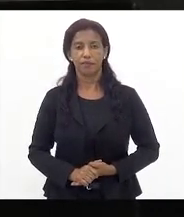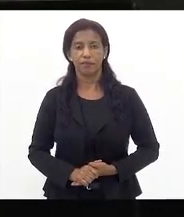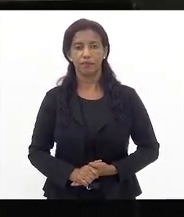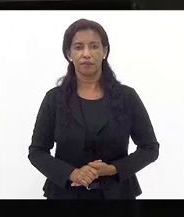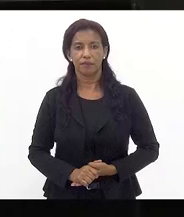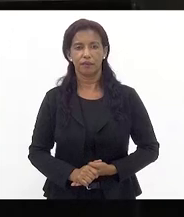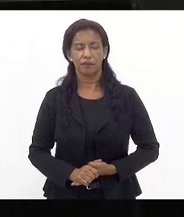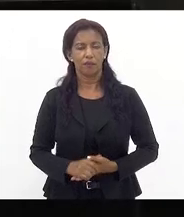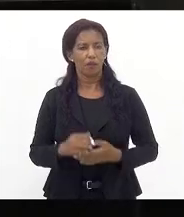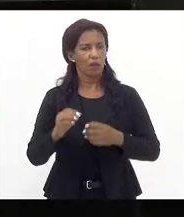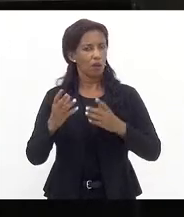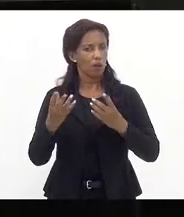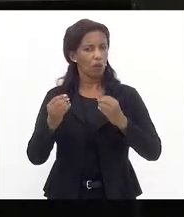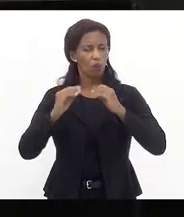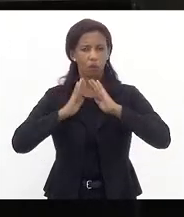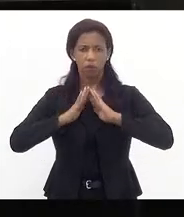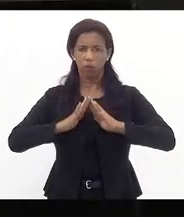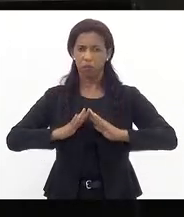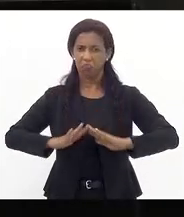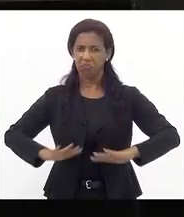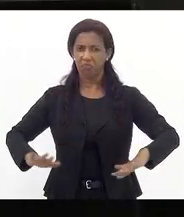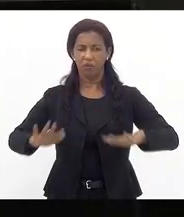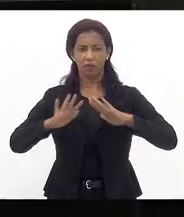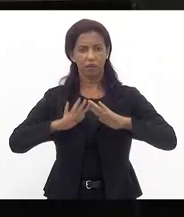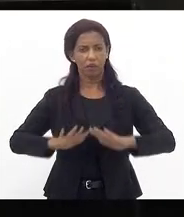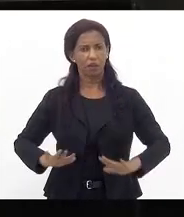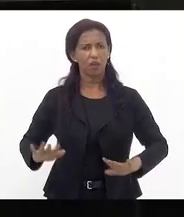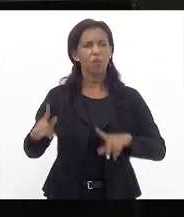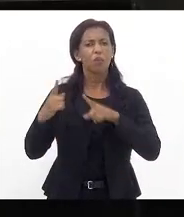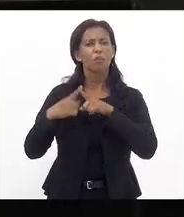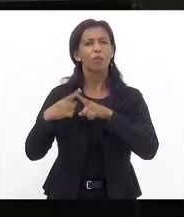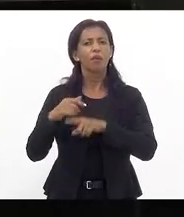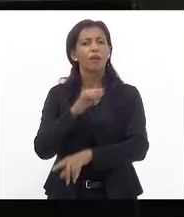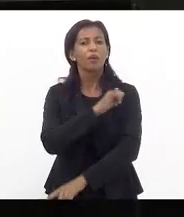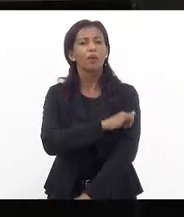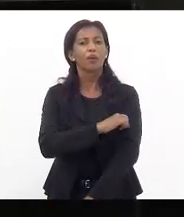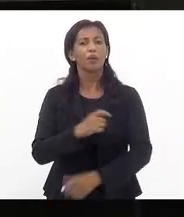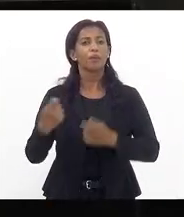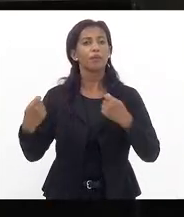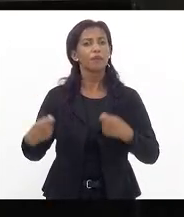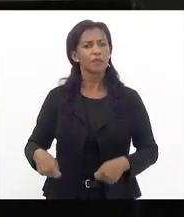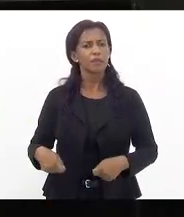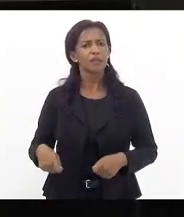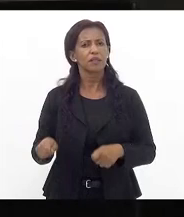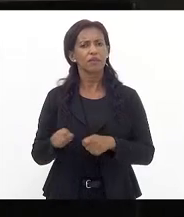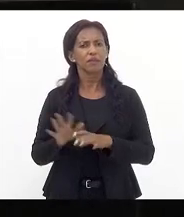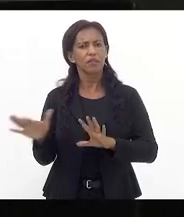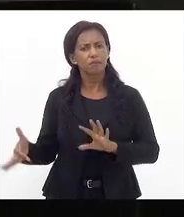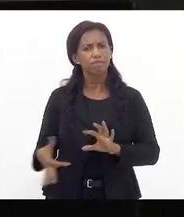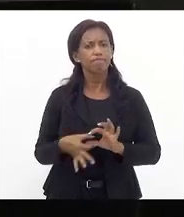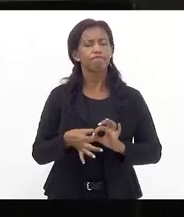com muita tranquilidade, o porquê que o Rio de Janeiro precisa fazer essa adesão.